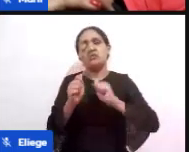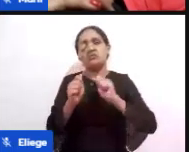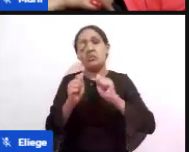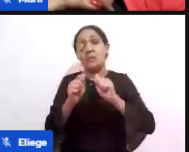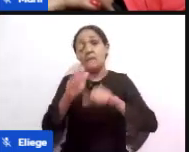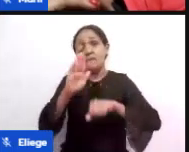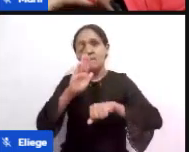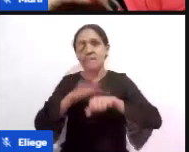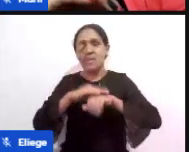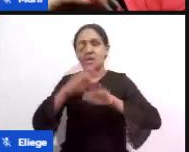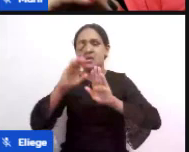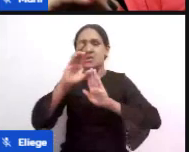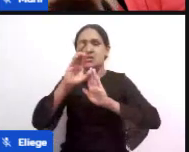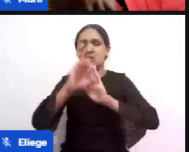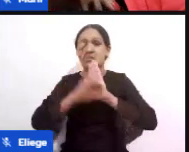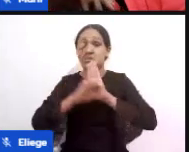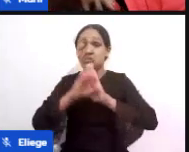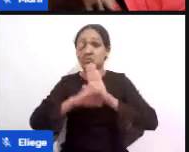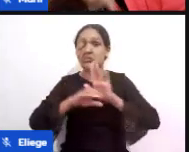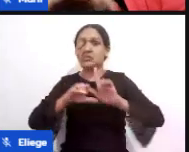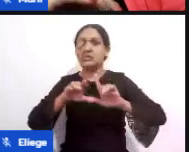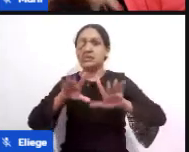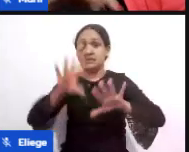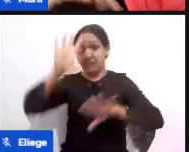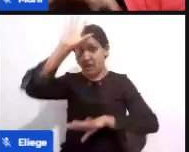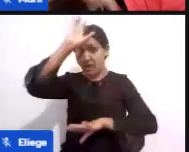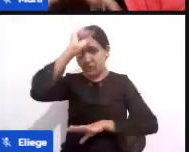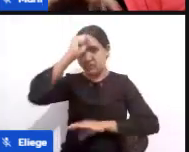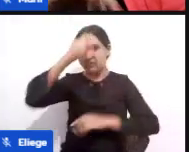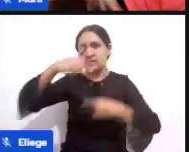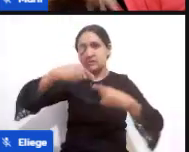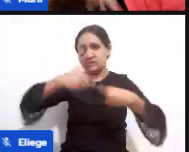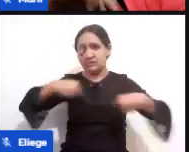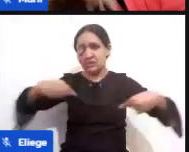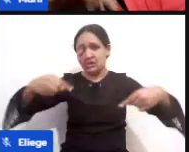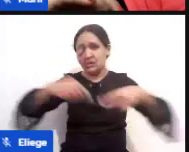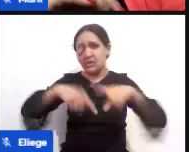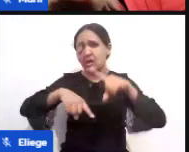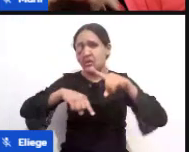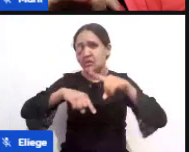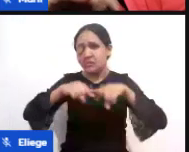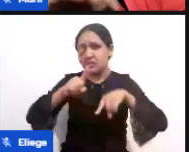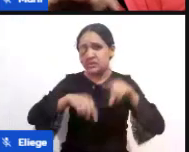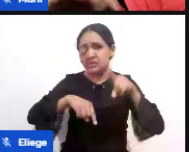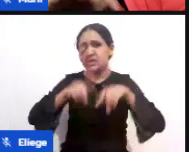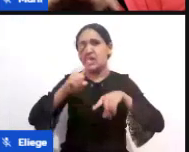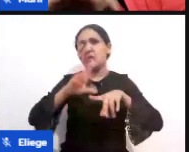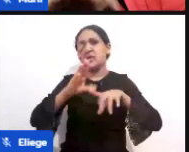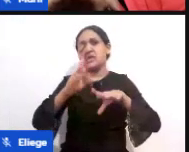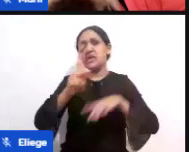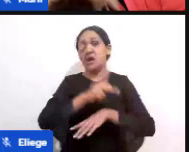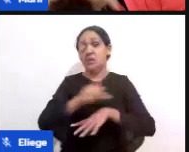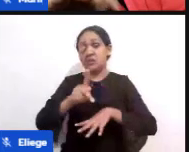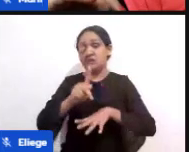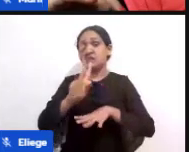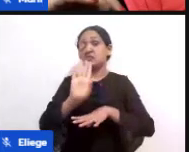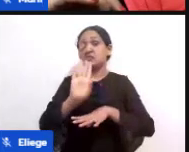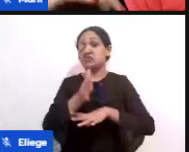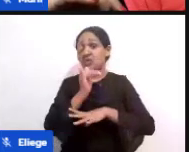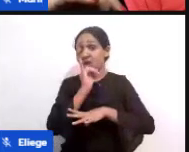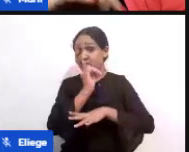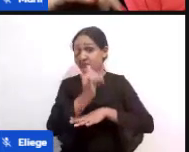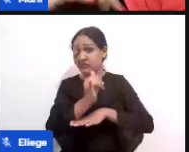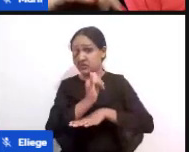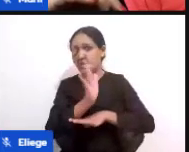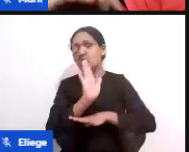está sendo trabalhado, além dos materiais ofertados, aqueles que a professora Graciele falou, aqueles que a